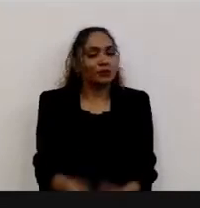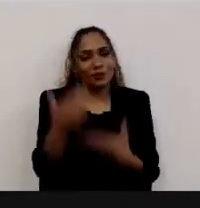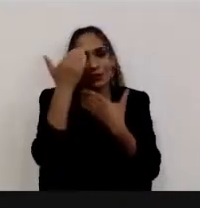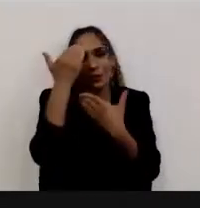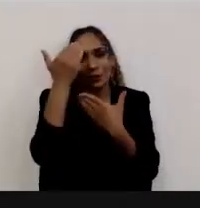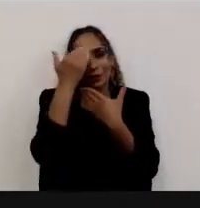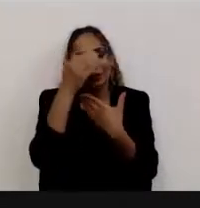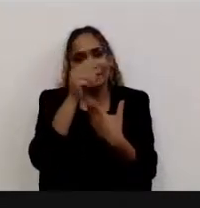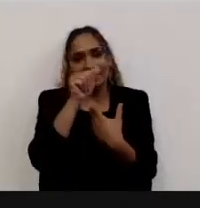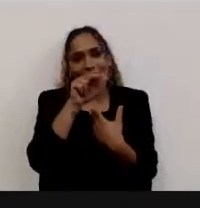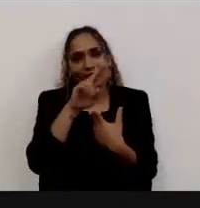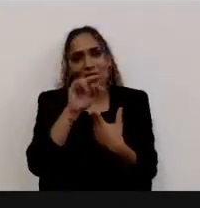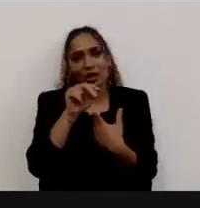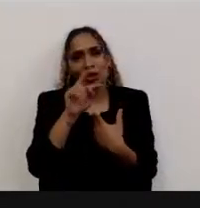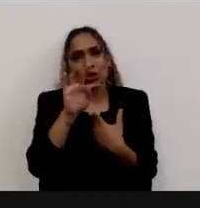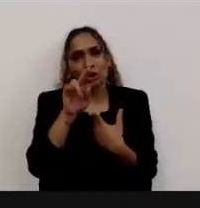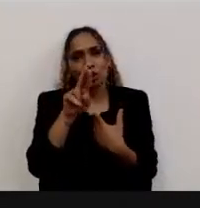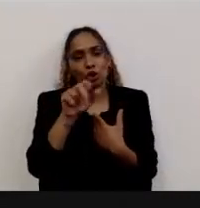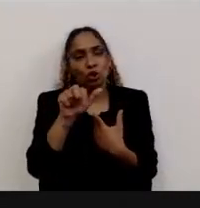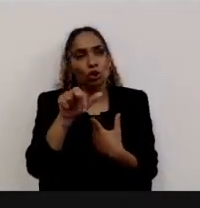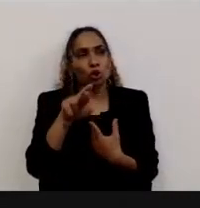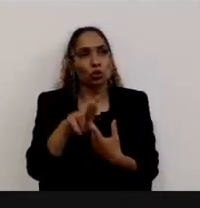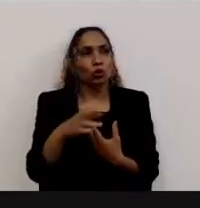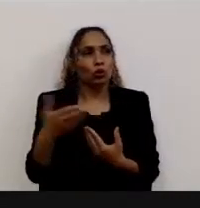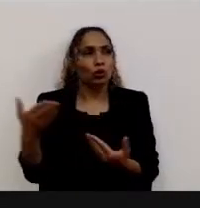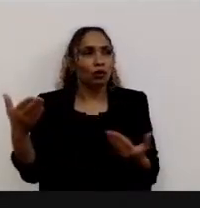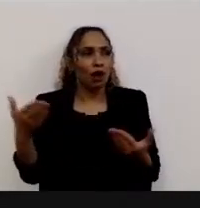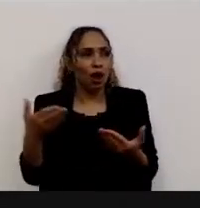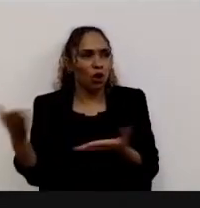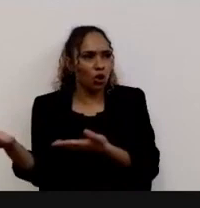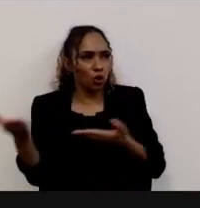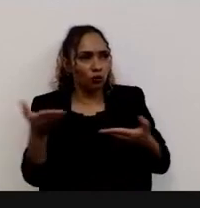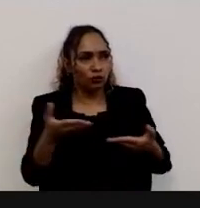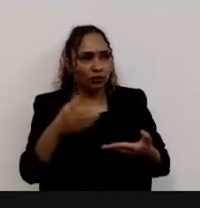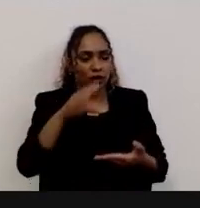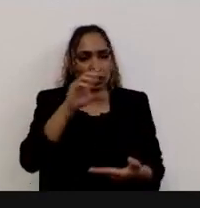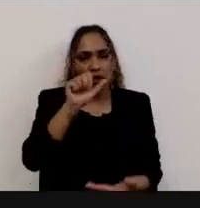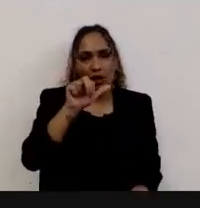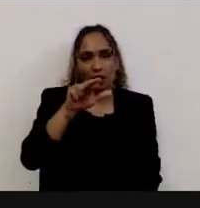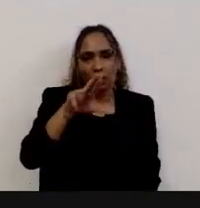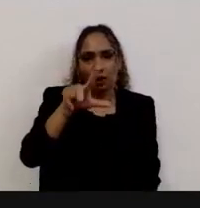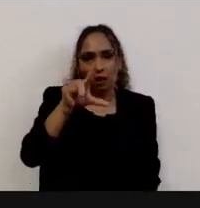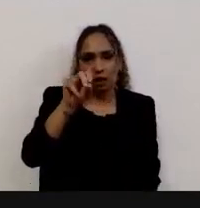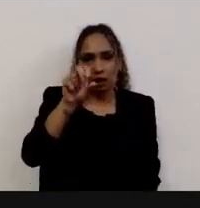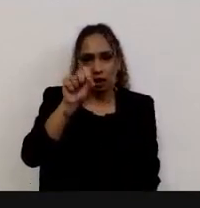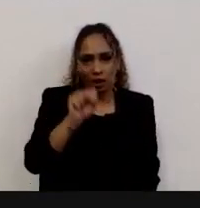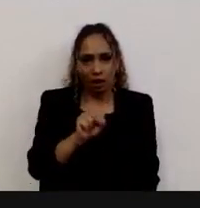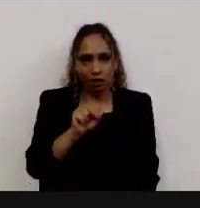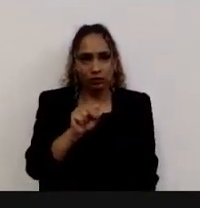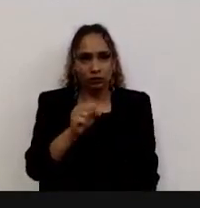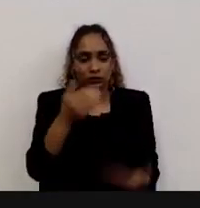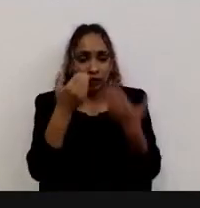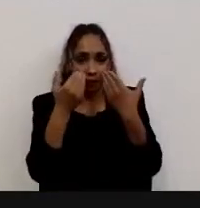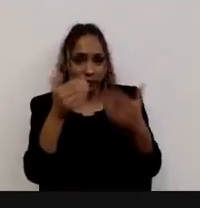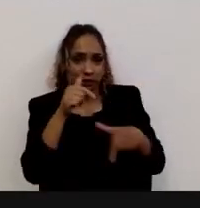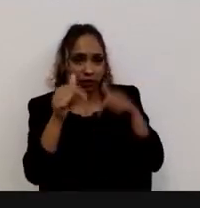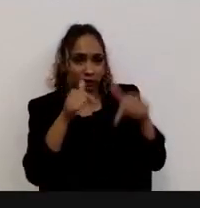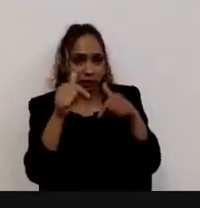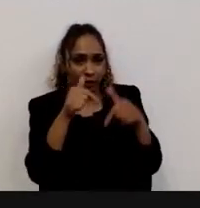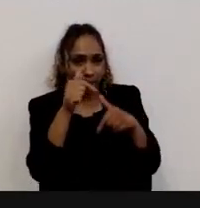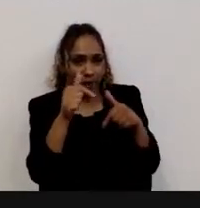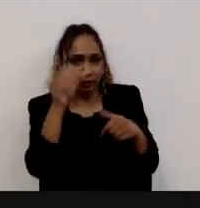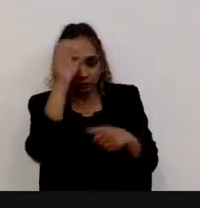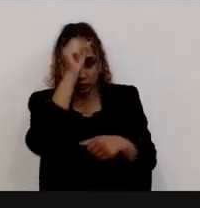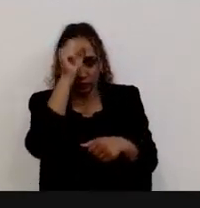Obrigado, Arthur. Então, eu chamo agora o Carlos Rafael, de Aguiar Nery, que vai apresentar o trabalho Aprendizagem